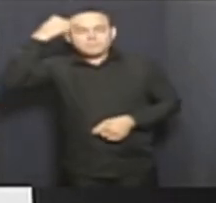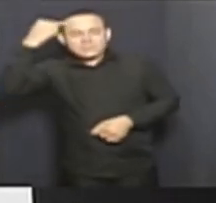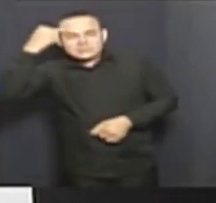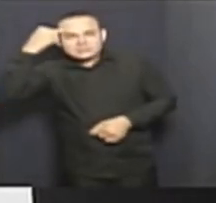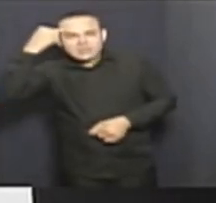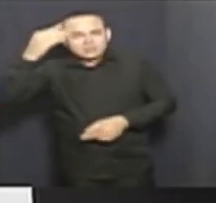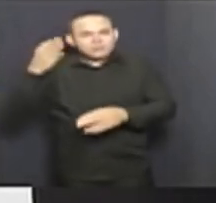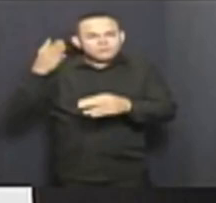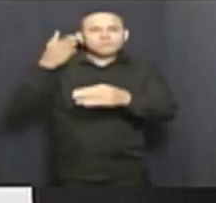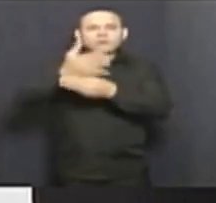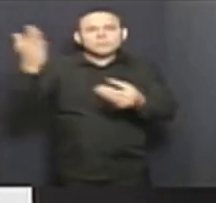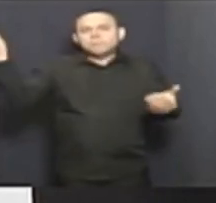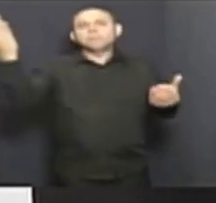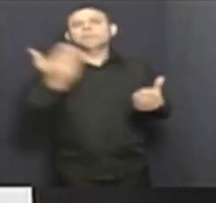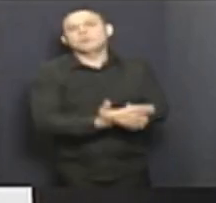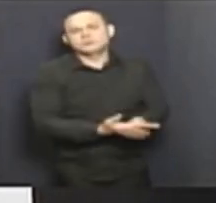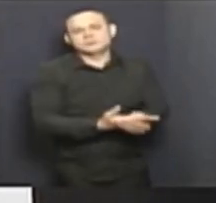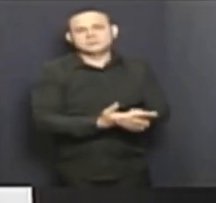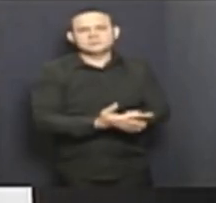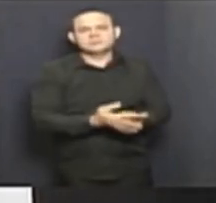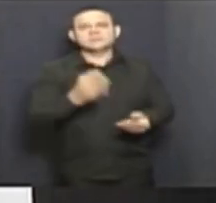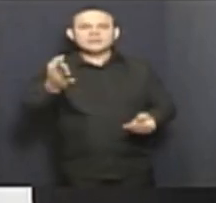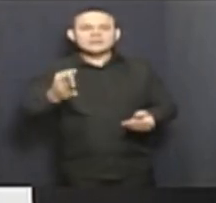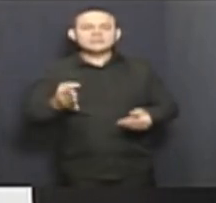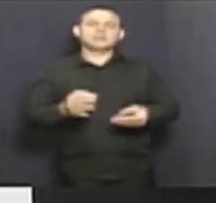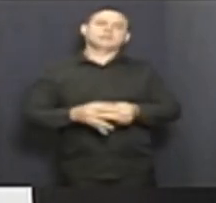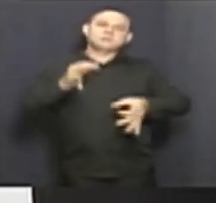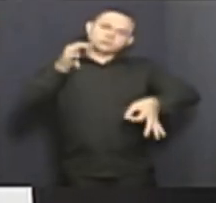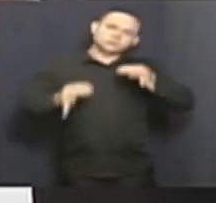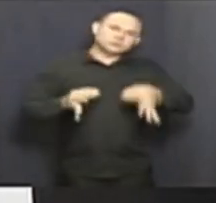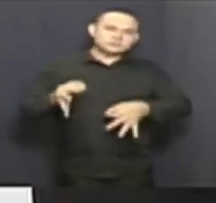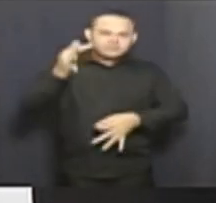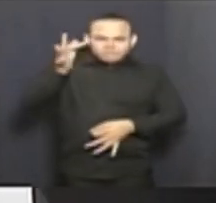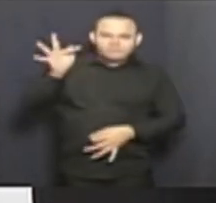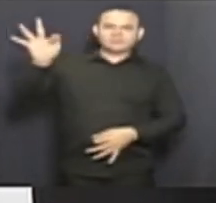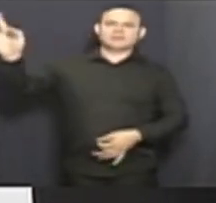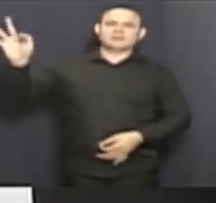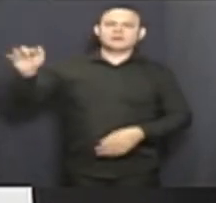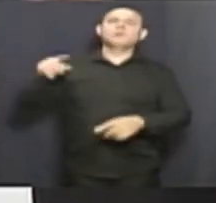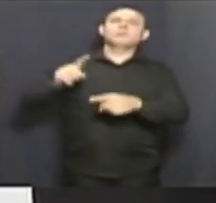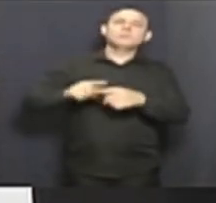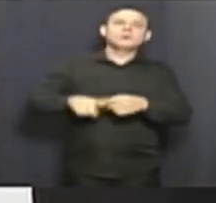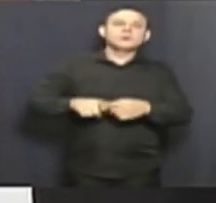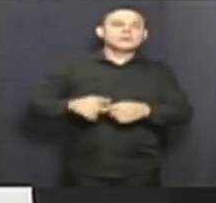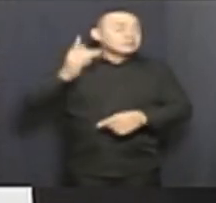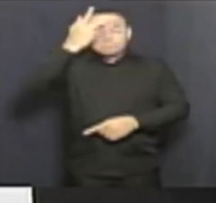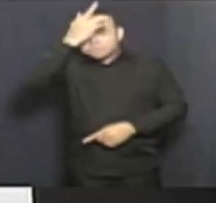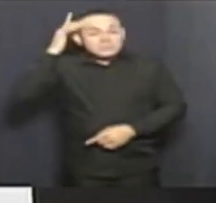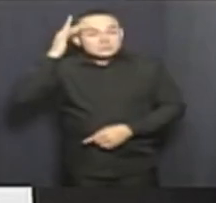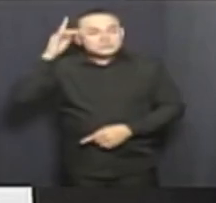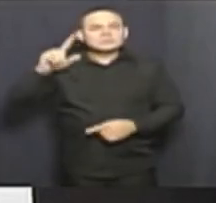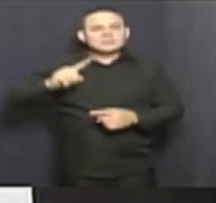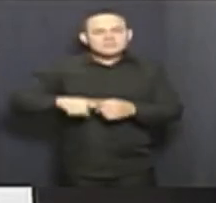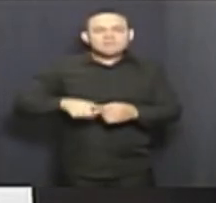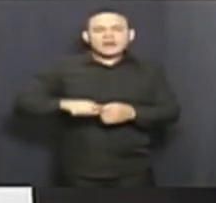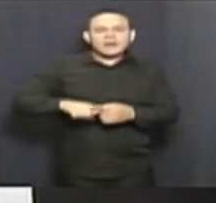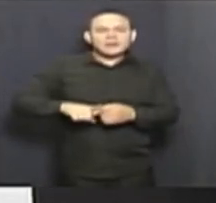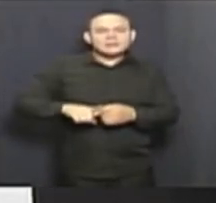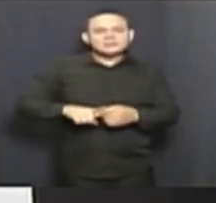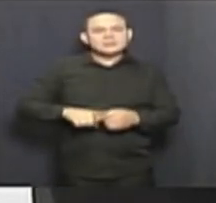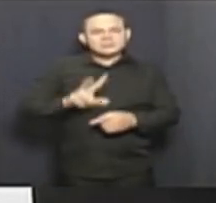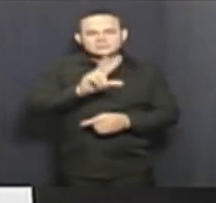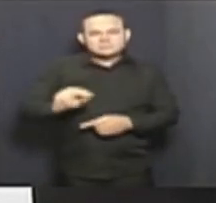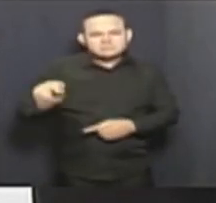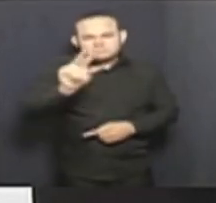na justiça eleitoral amanhã ou depois porque quem frauda pesquisa tem que pagar uma multa